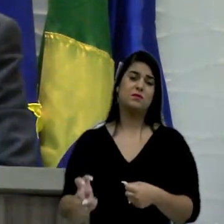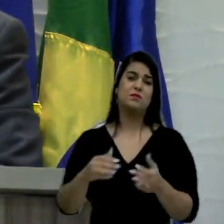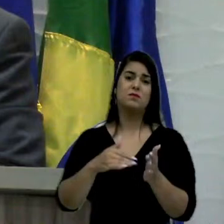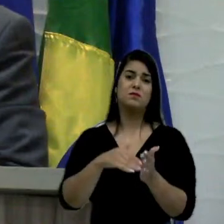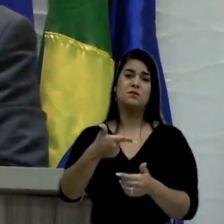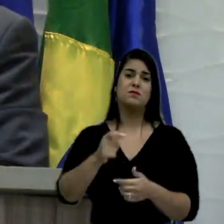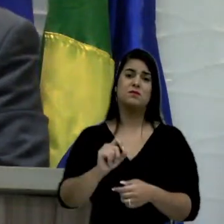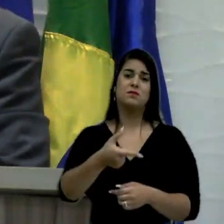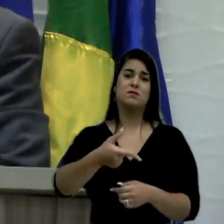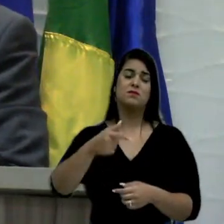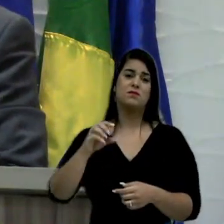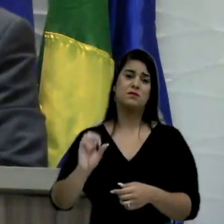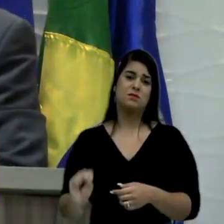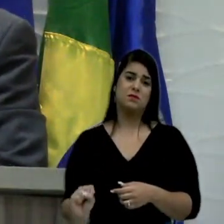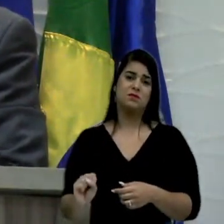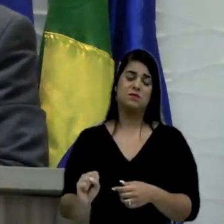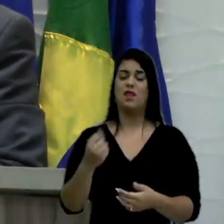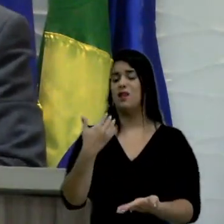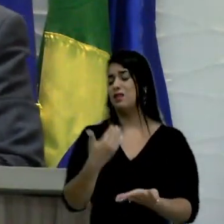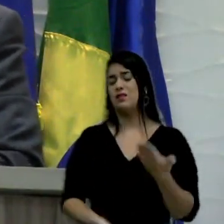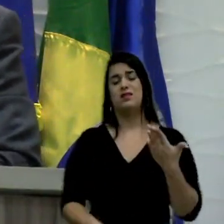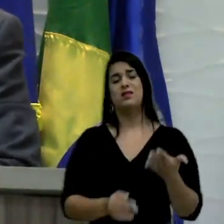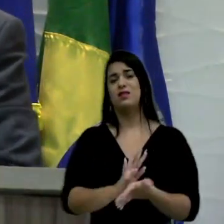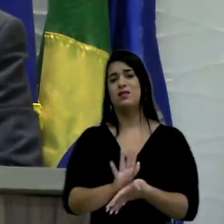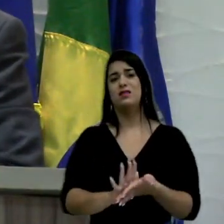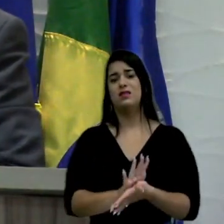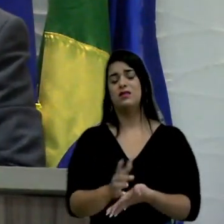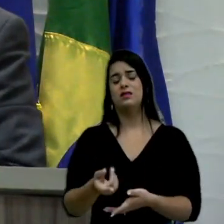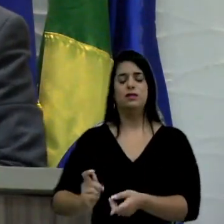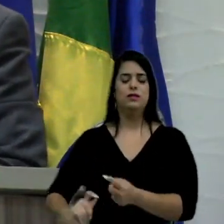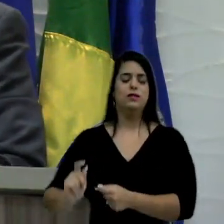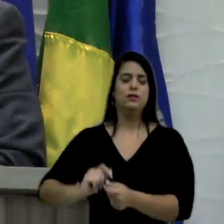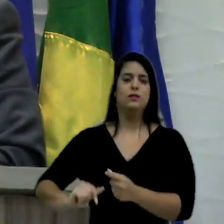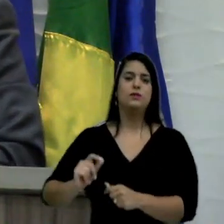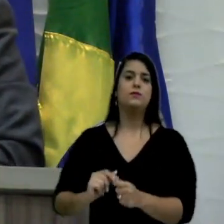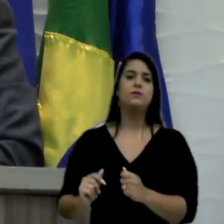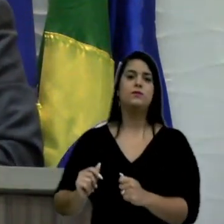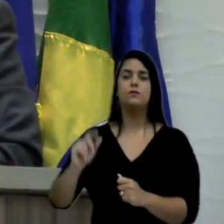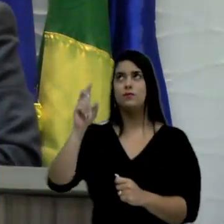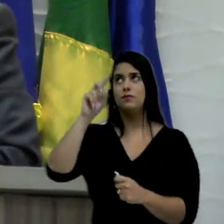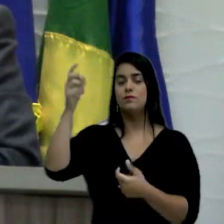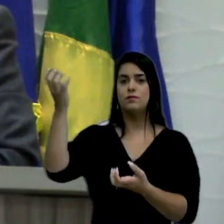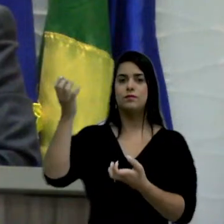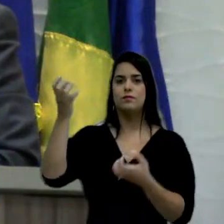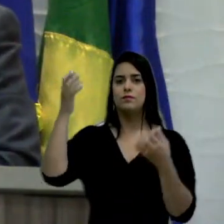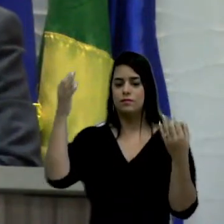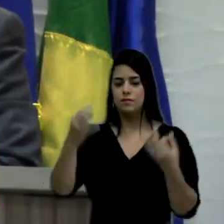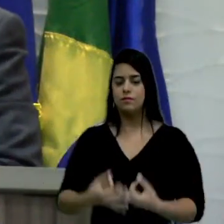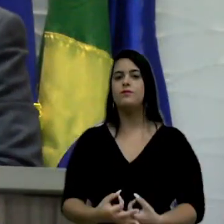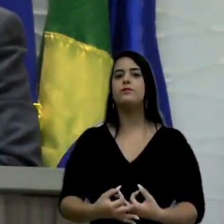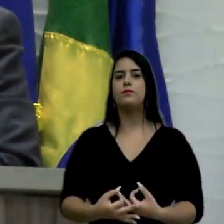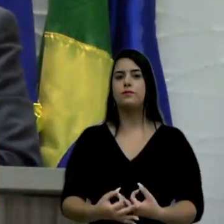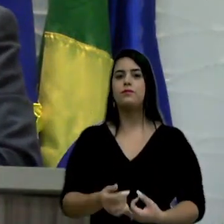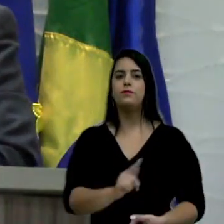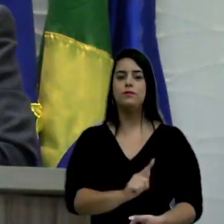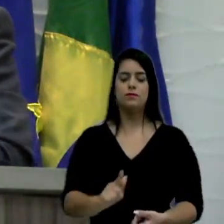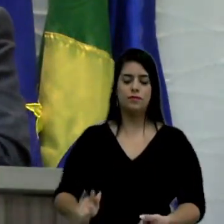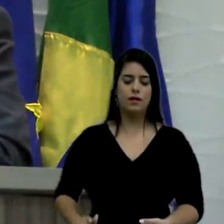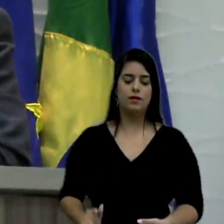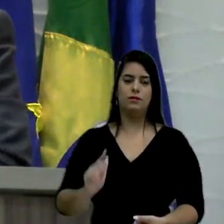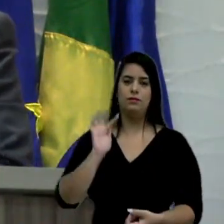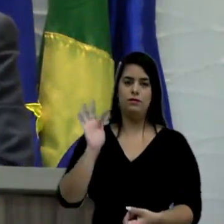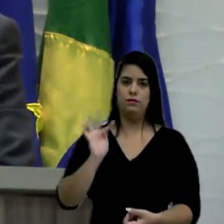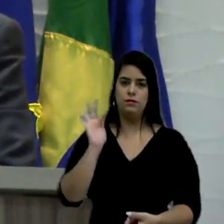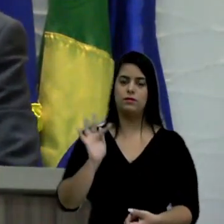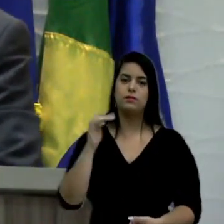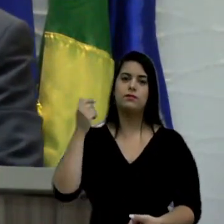28, não perdemos o recurso que vamos perder. Deus queira que dê certo e o governo federal veja